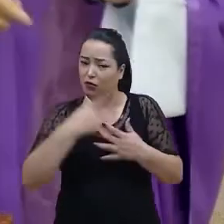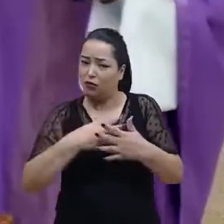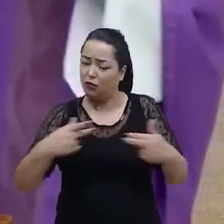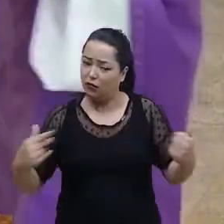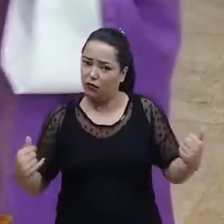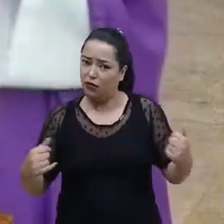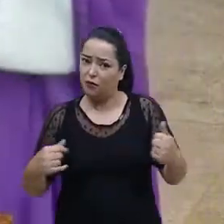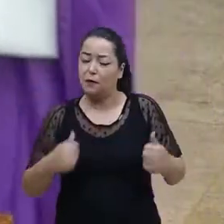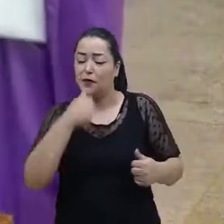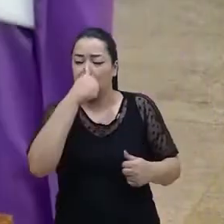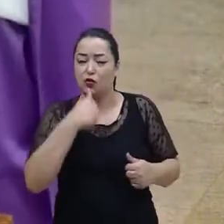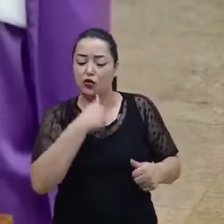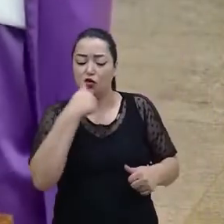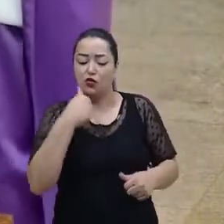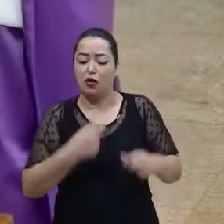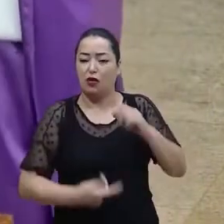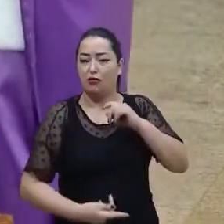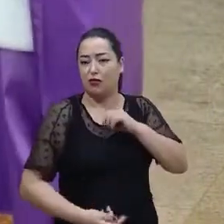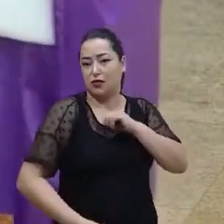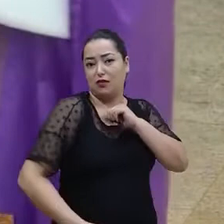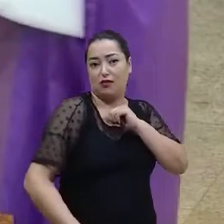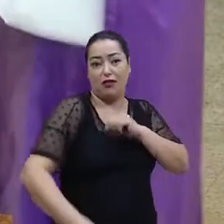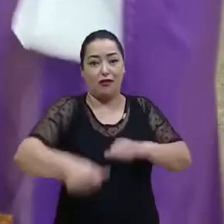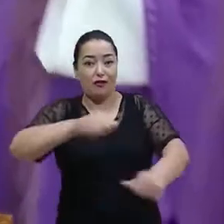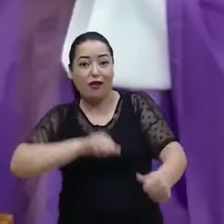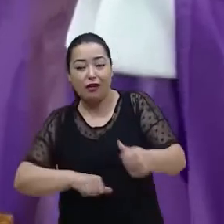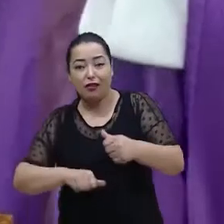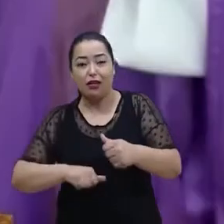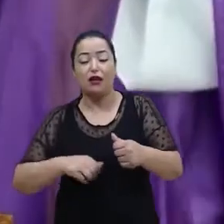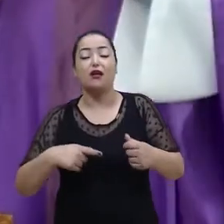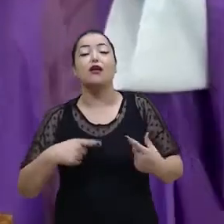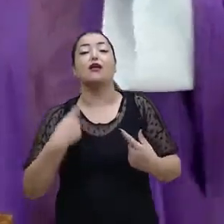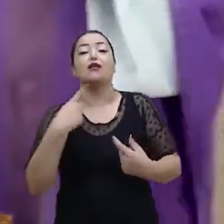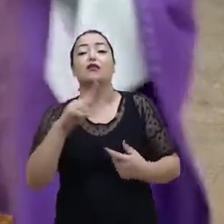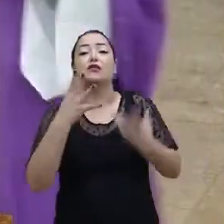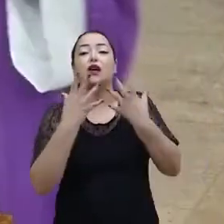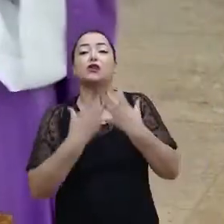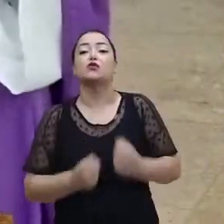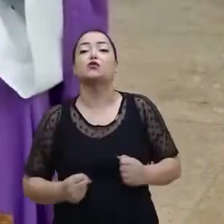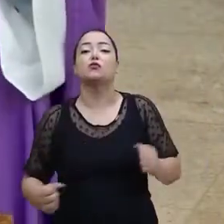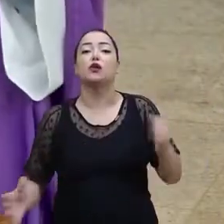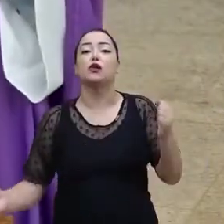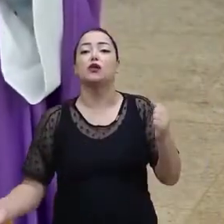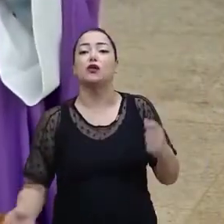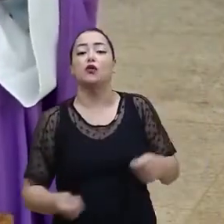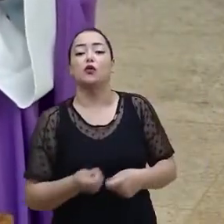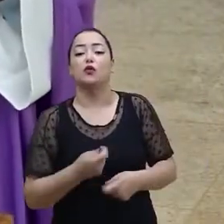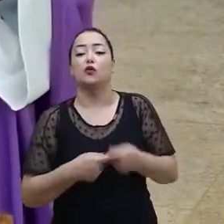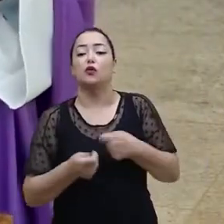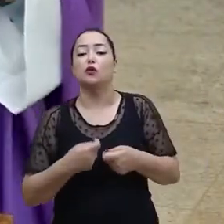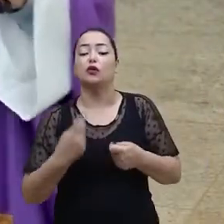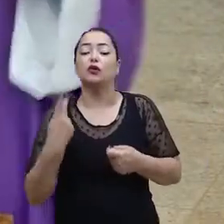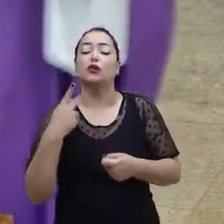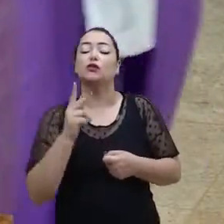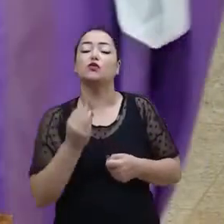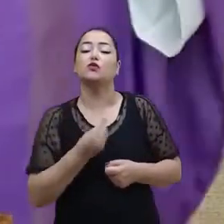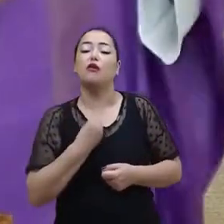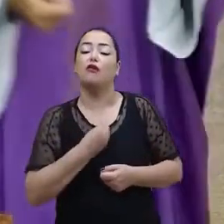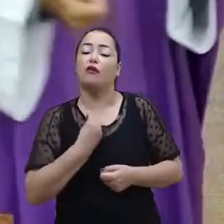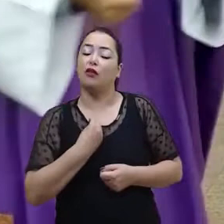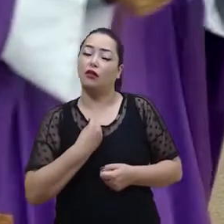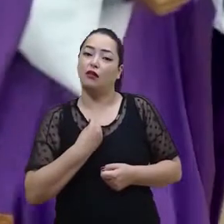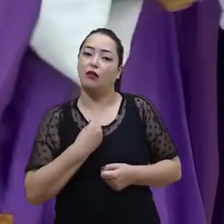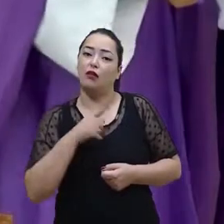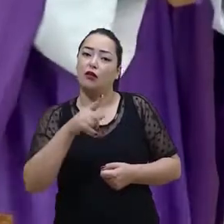jejuar é inverter isso e você assumir o controle da sua vida se você